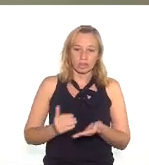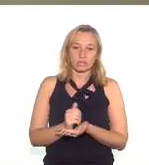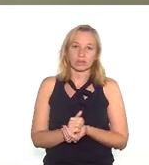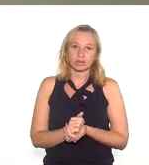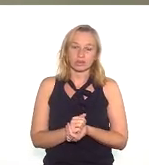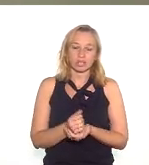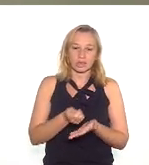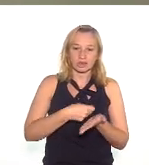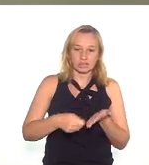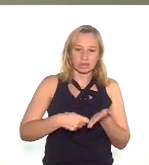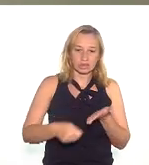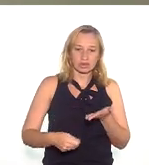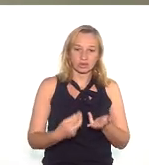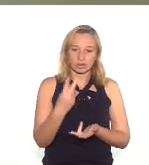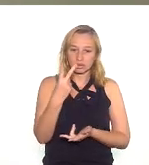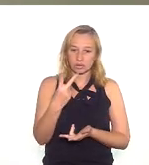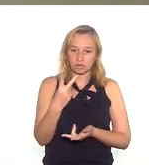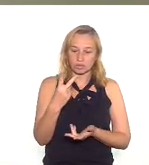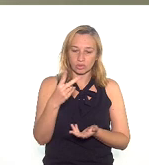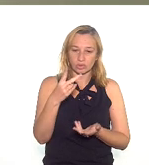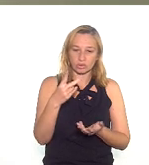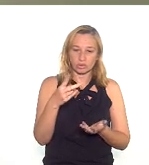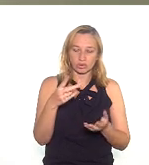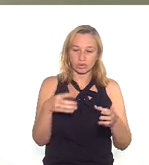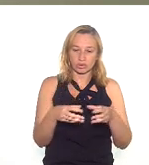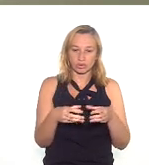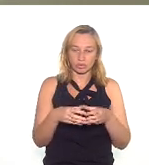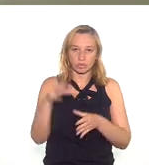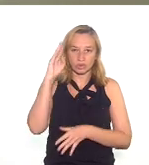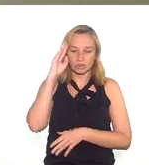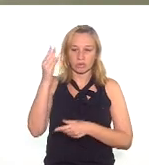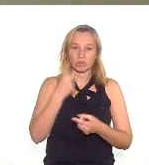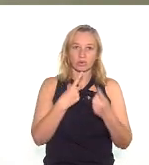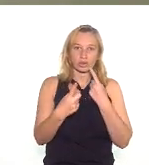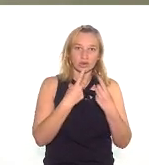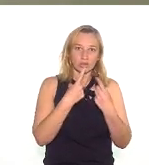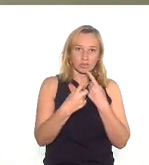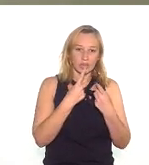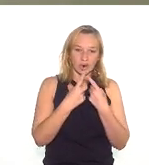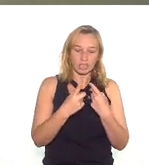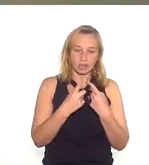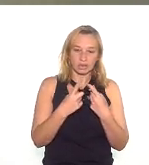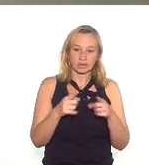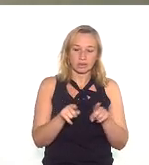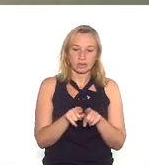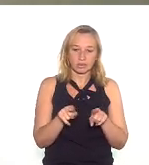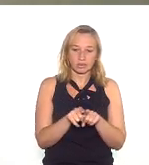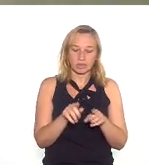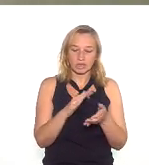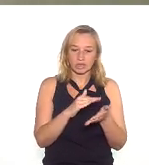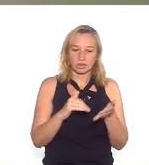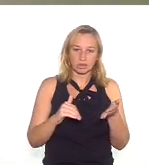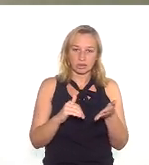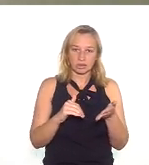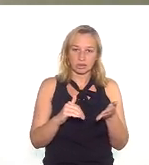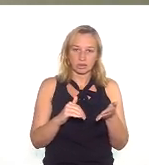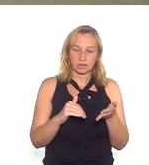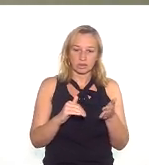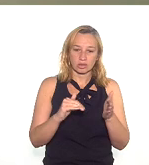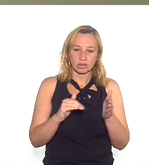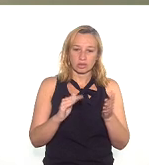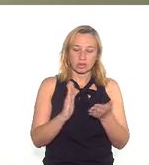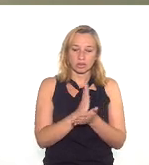ser assinada pelos dois órgãos para debate e, quiçá, eliminação de